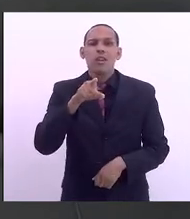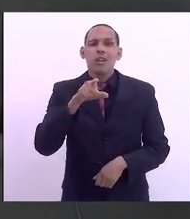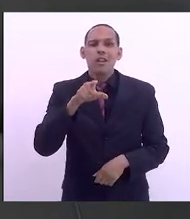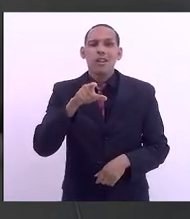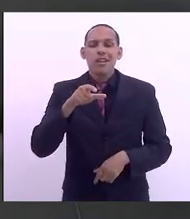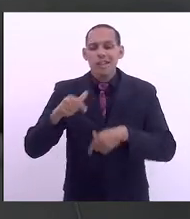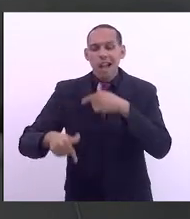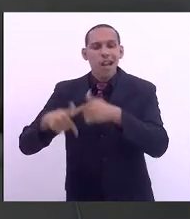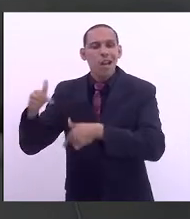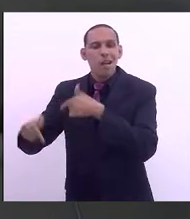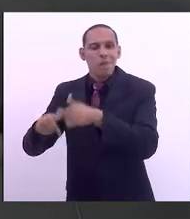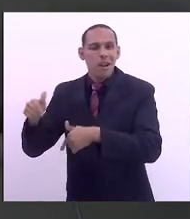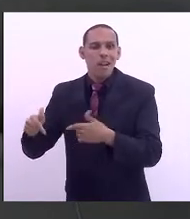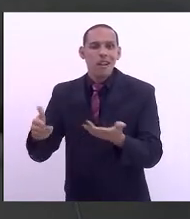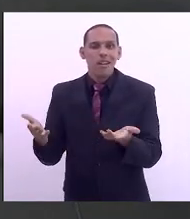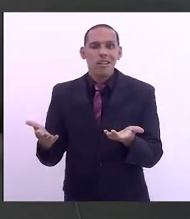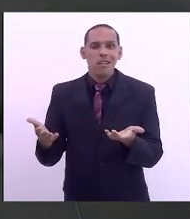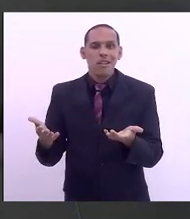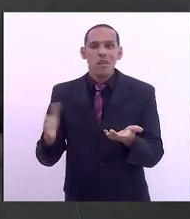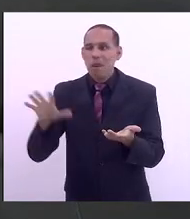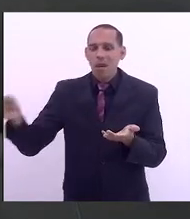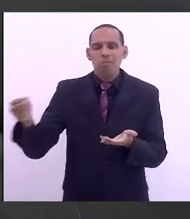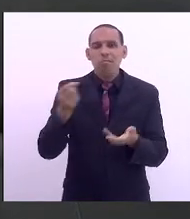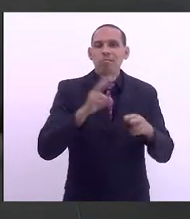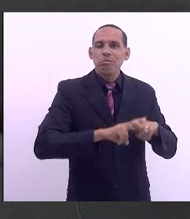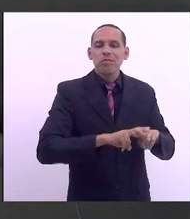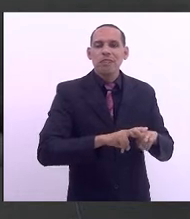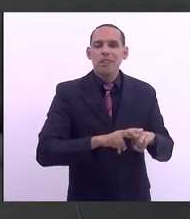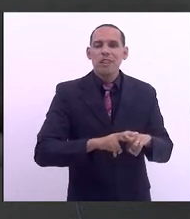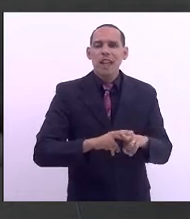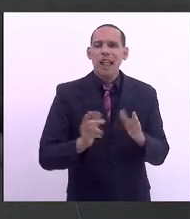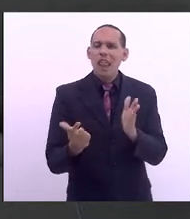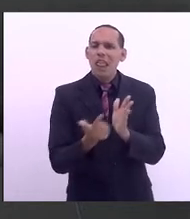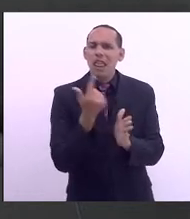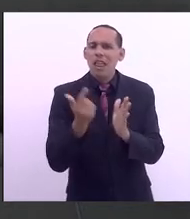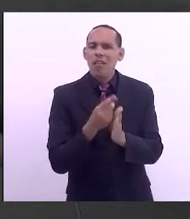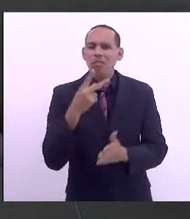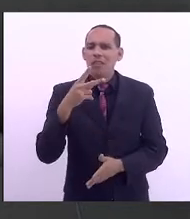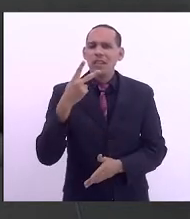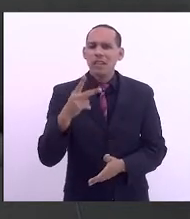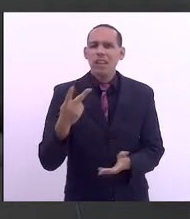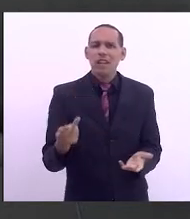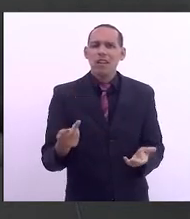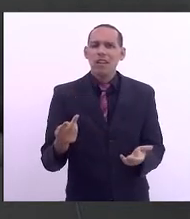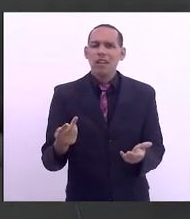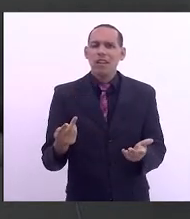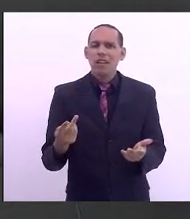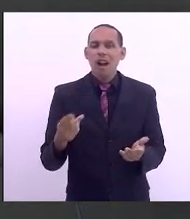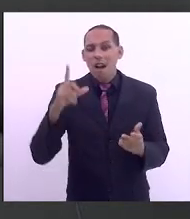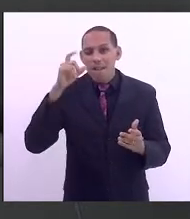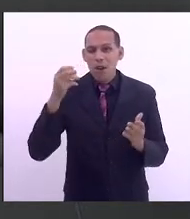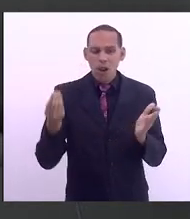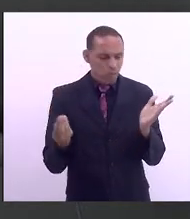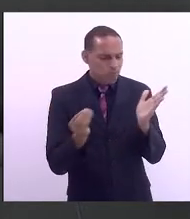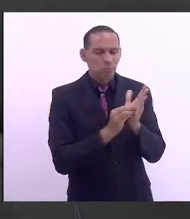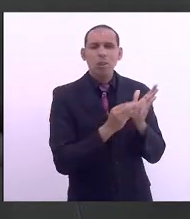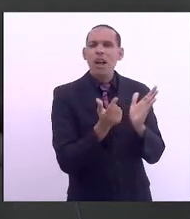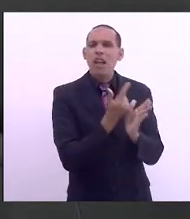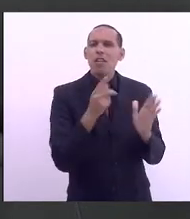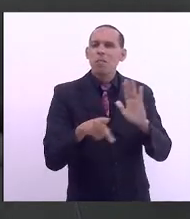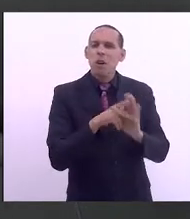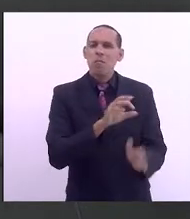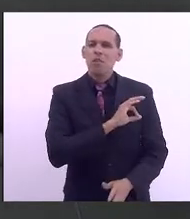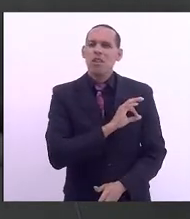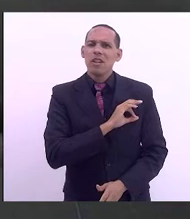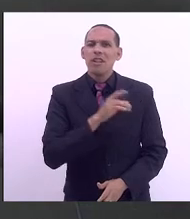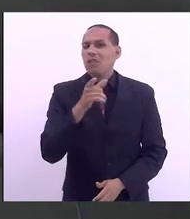seu trabalho? Como explicar que o seu livro foi parar no livro de reconhecimento da polícia se você